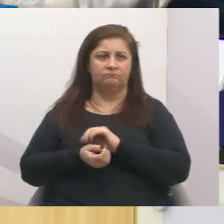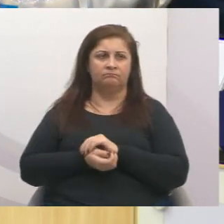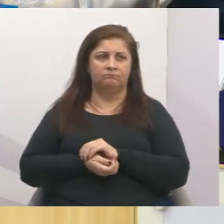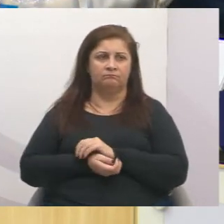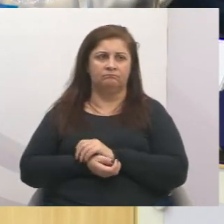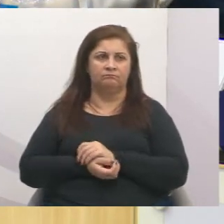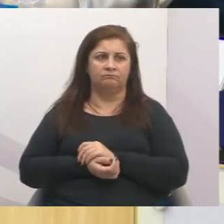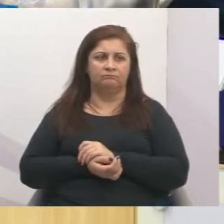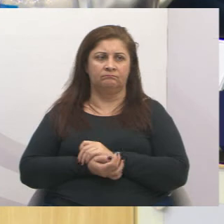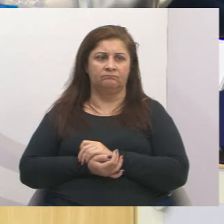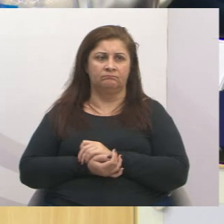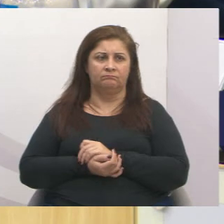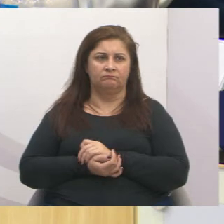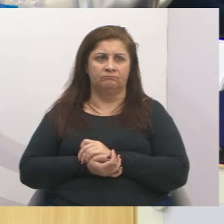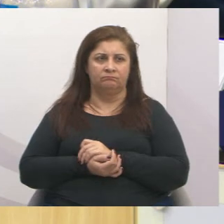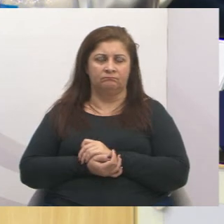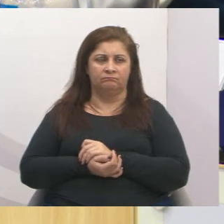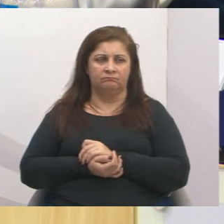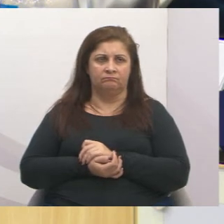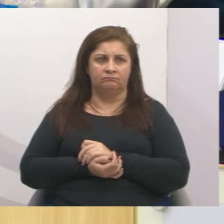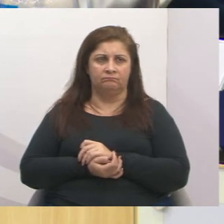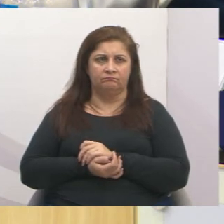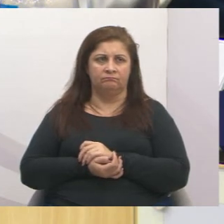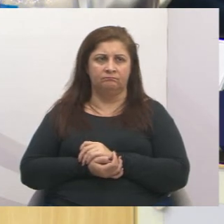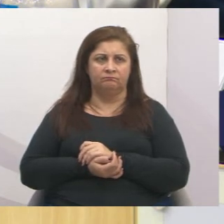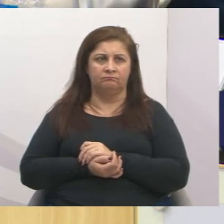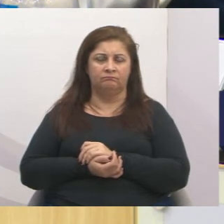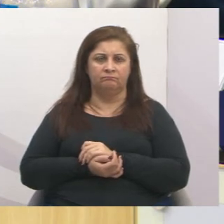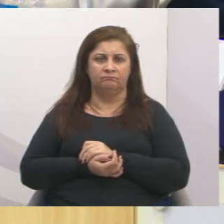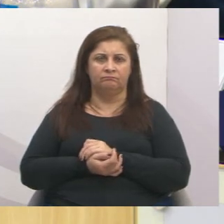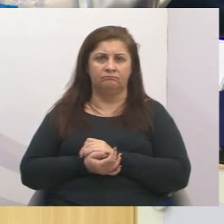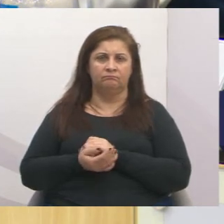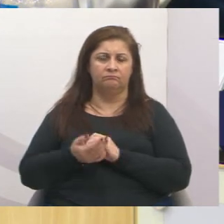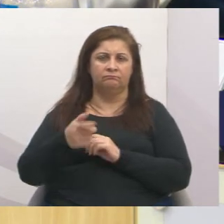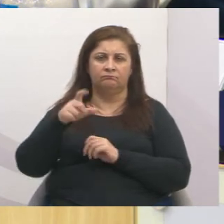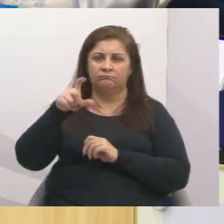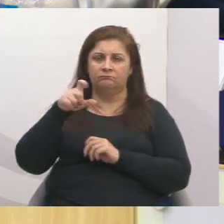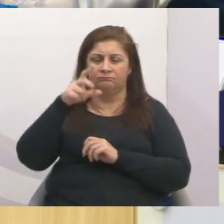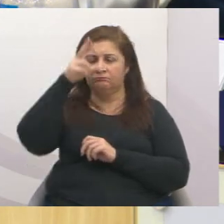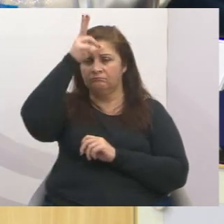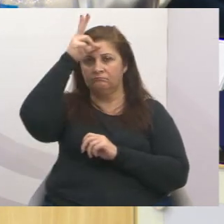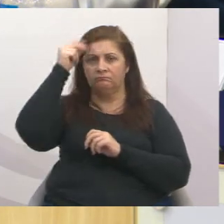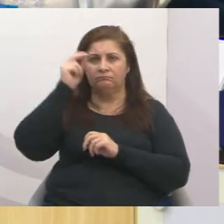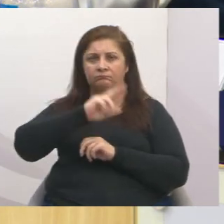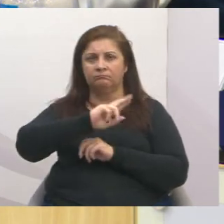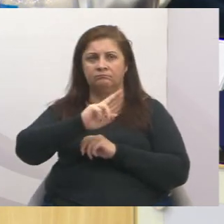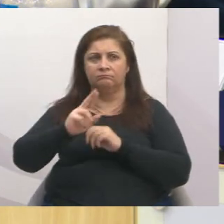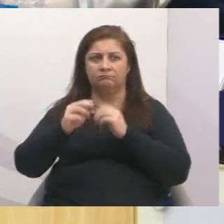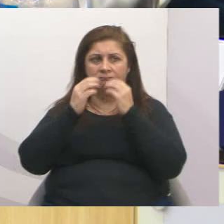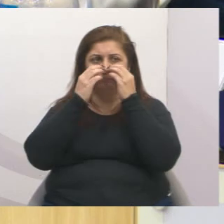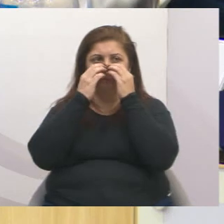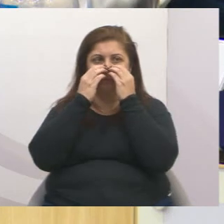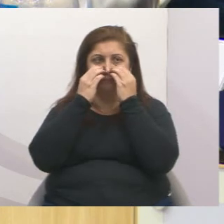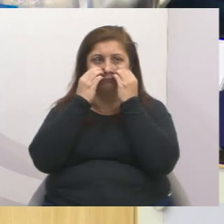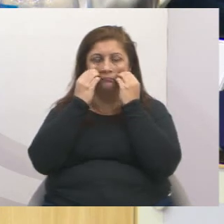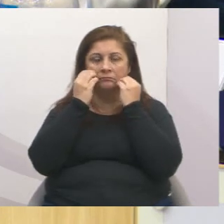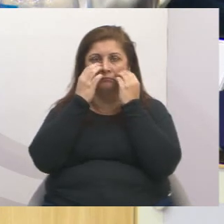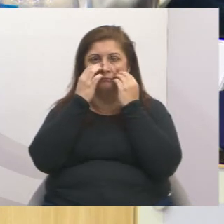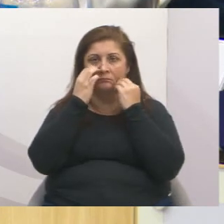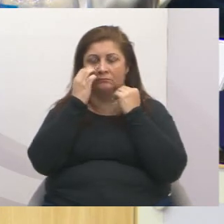Lancioni, governo Marco Aurélio de Souza, governo Hamilton. E que